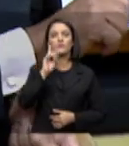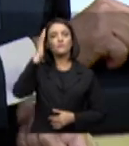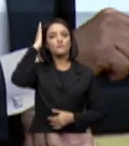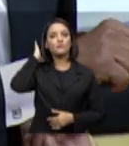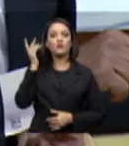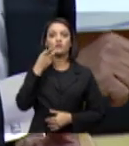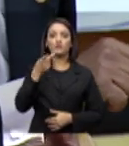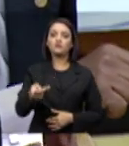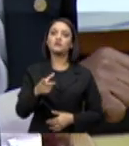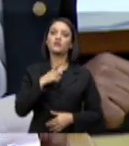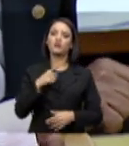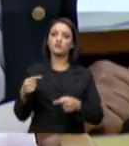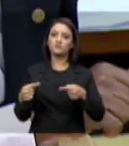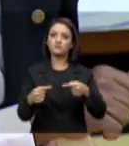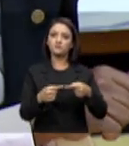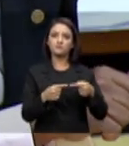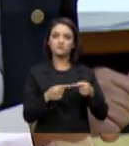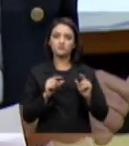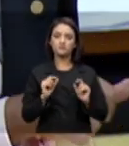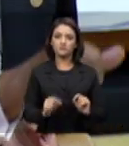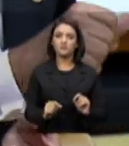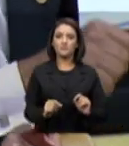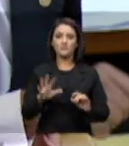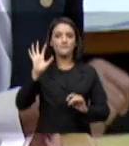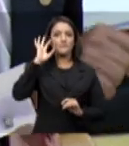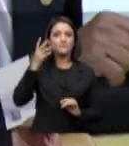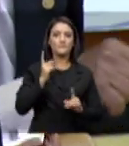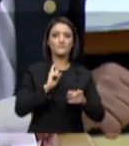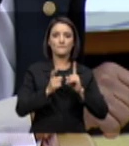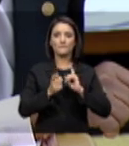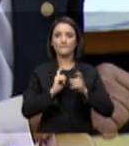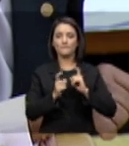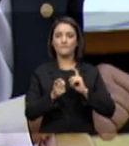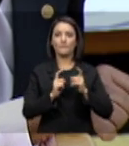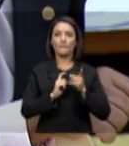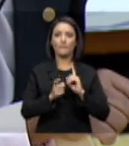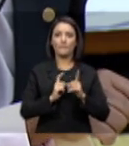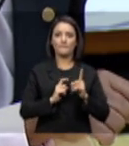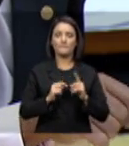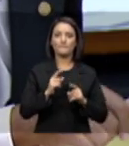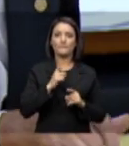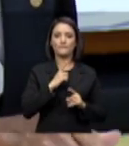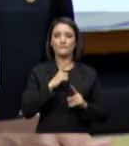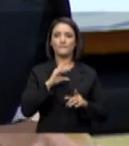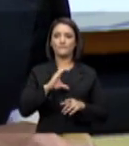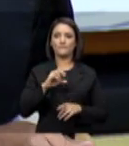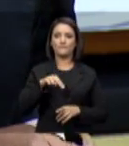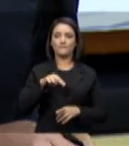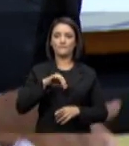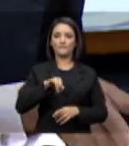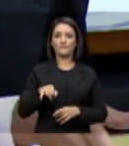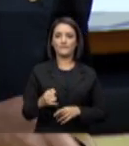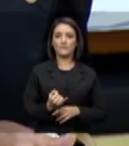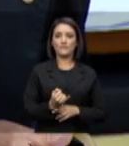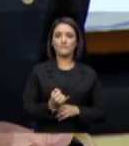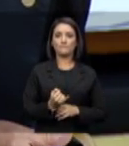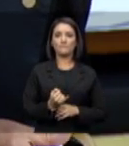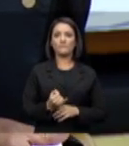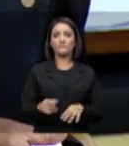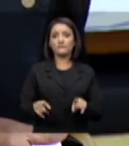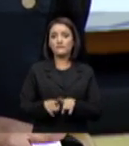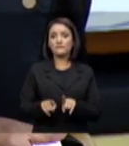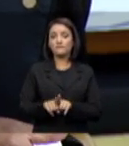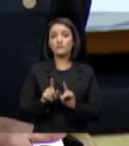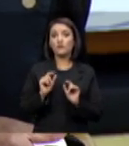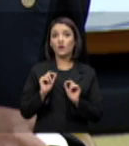a providência no campo administrativo adotado pelo conselho nacional de justiça e o que